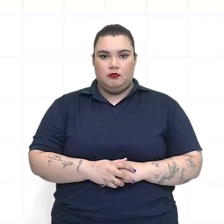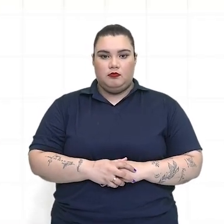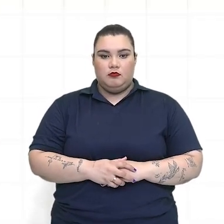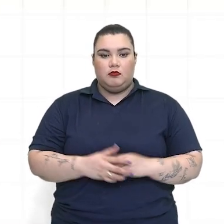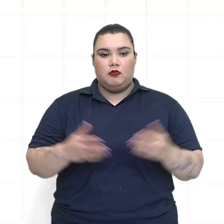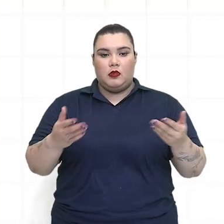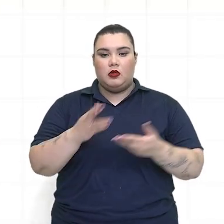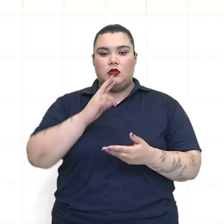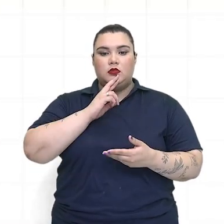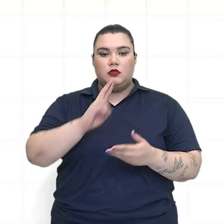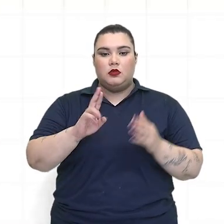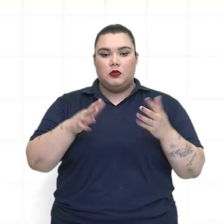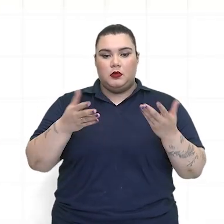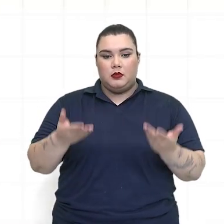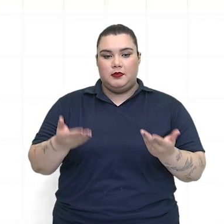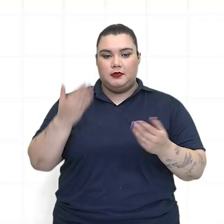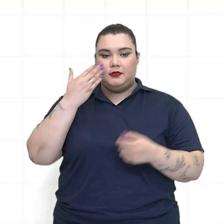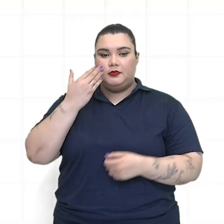resolução.